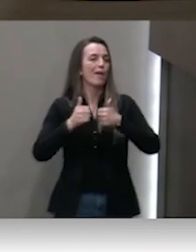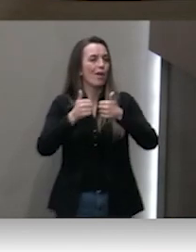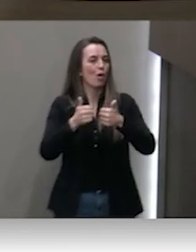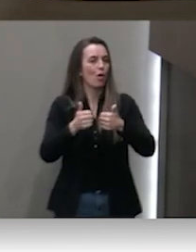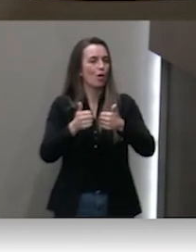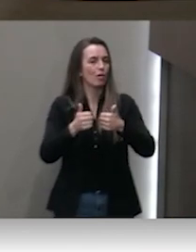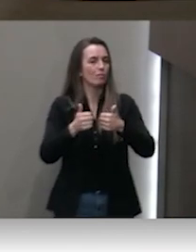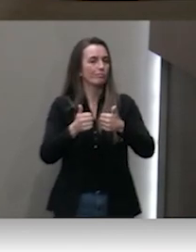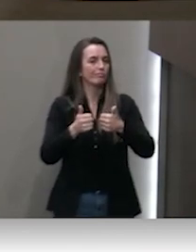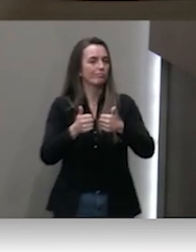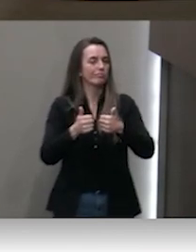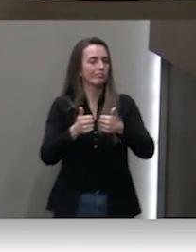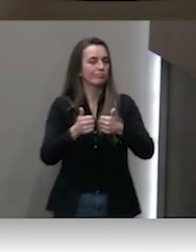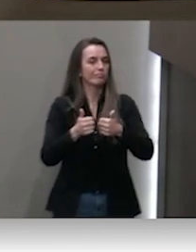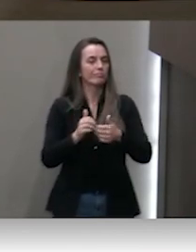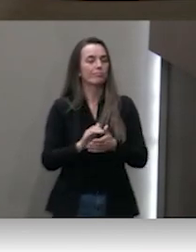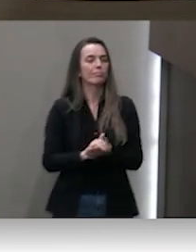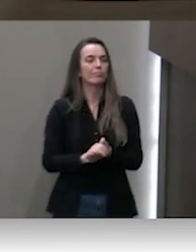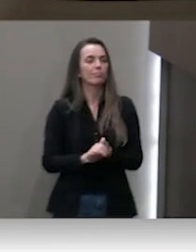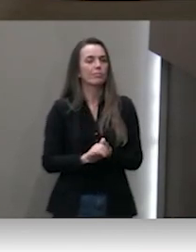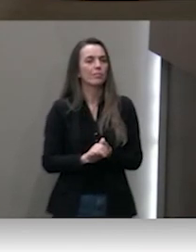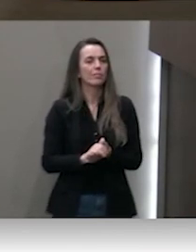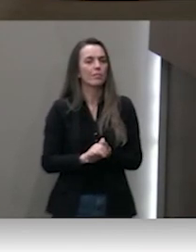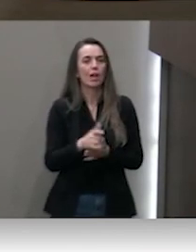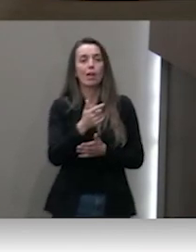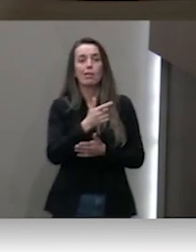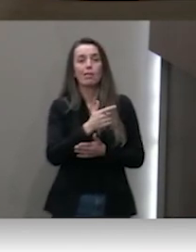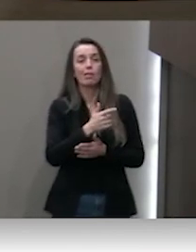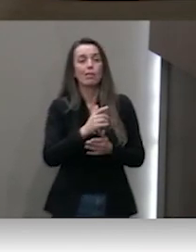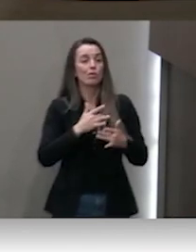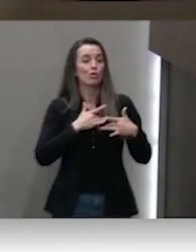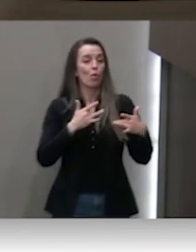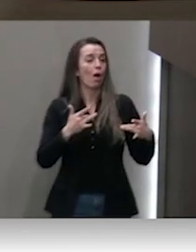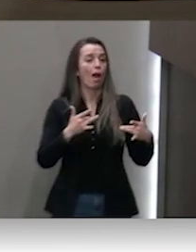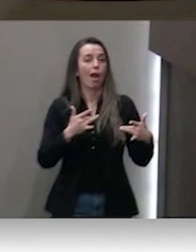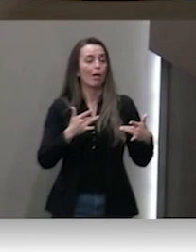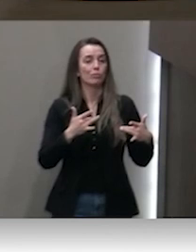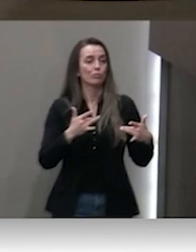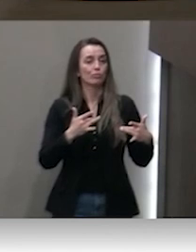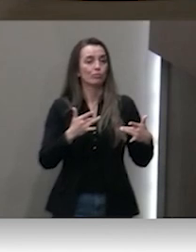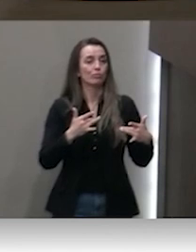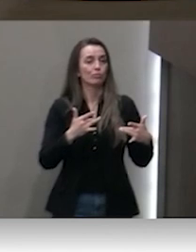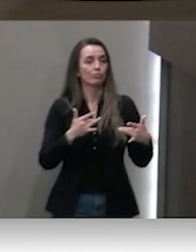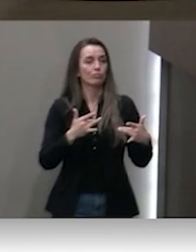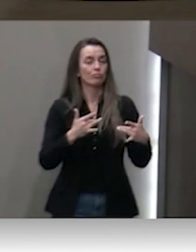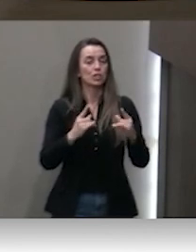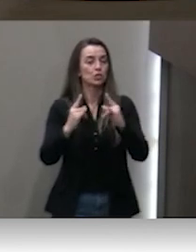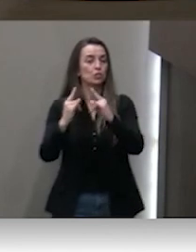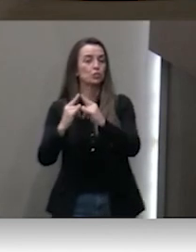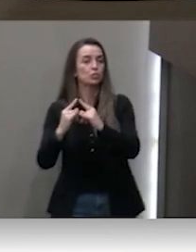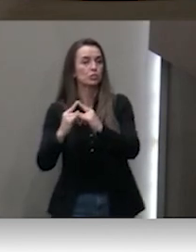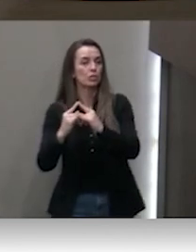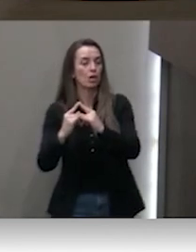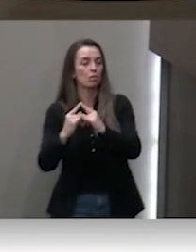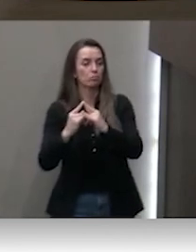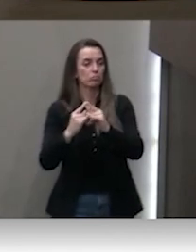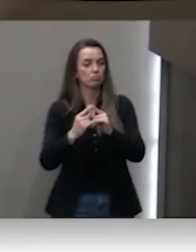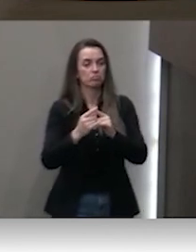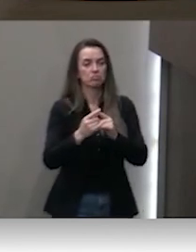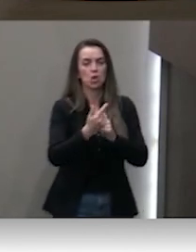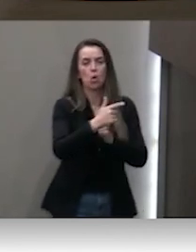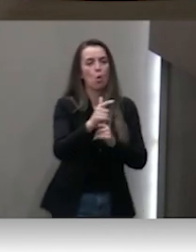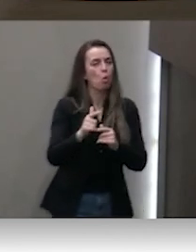está mais com o município. Foi doado para uma instituição, foi doado para